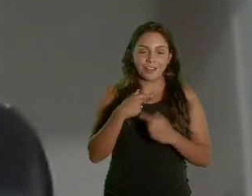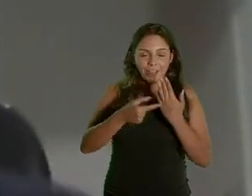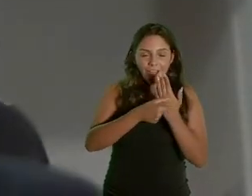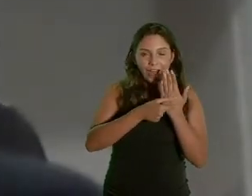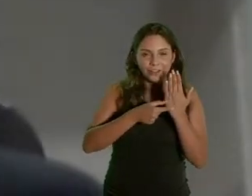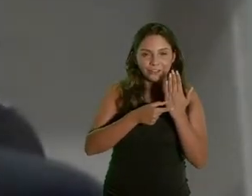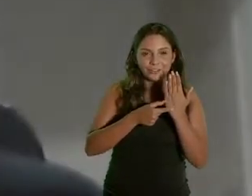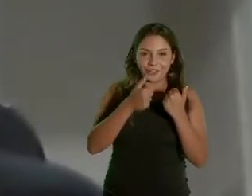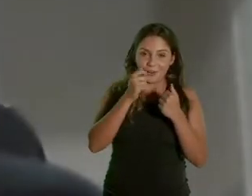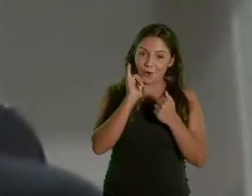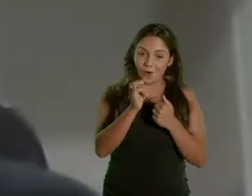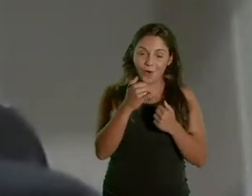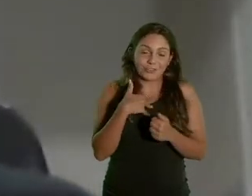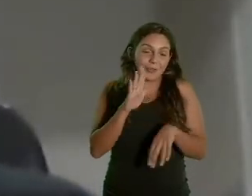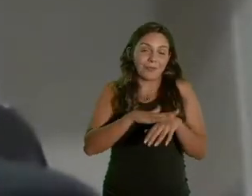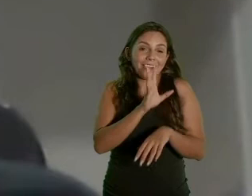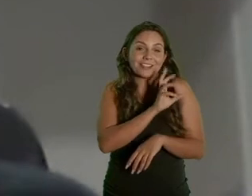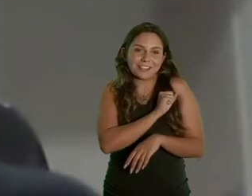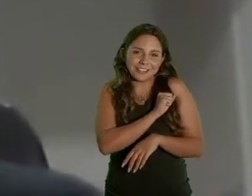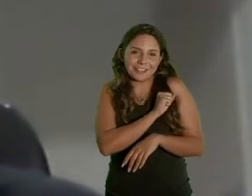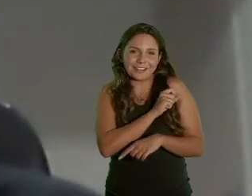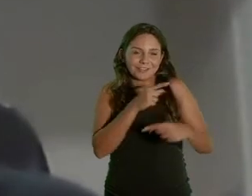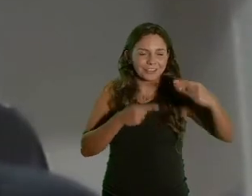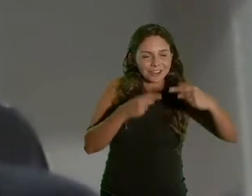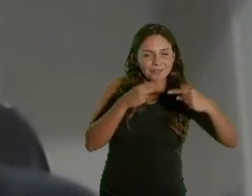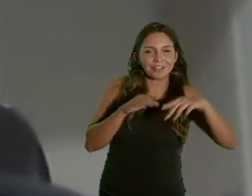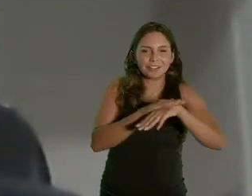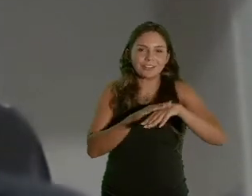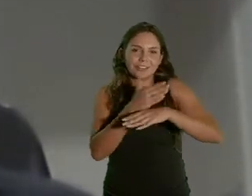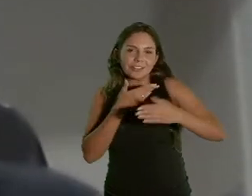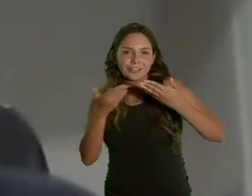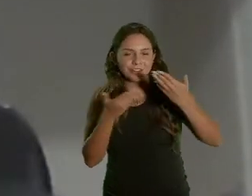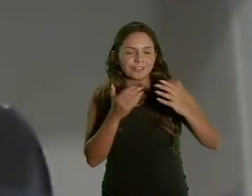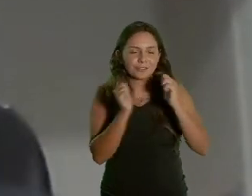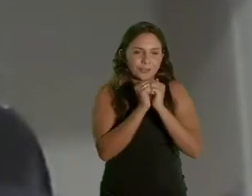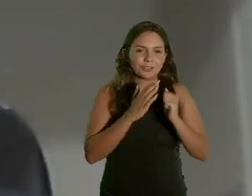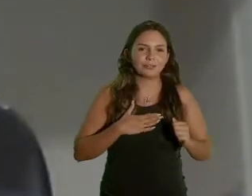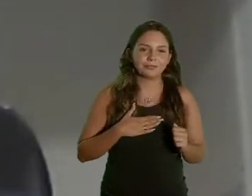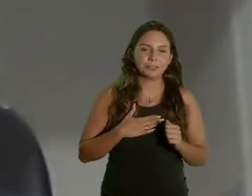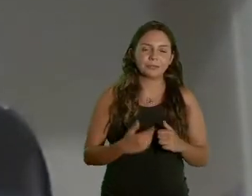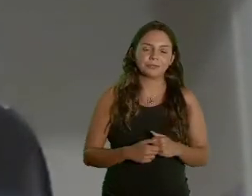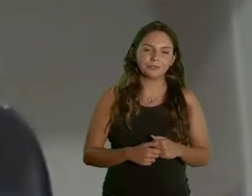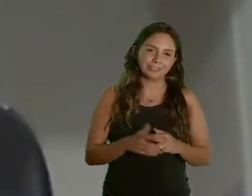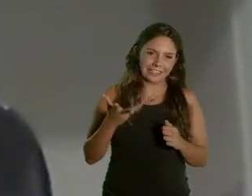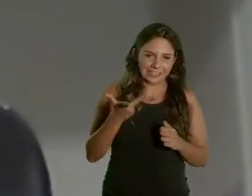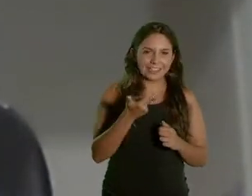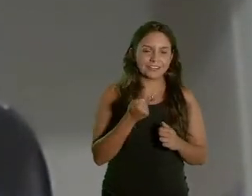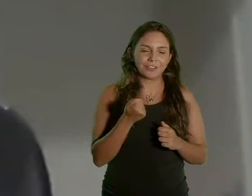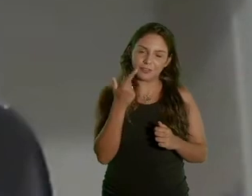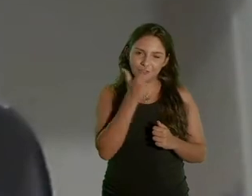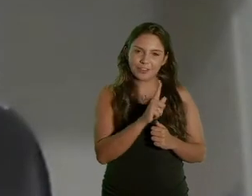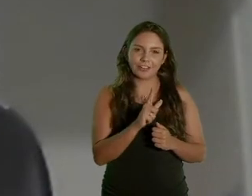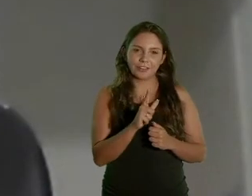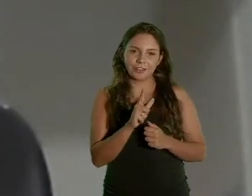preferido estava ali conversando comigo e me elogiando e debatendo e expondo as ideias junto comigo. É incrível conseguir